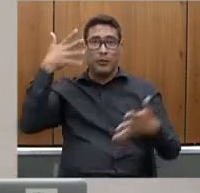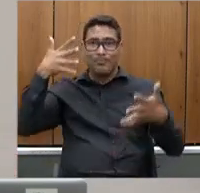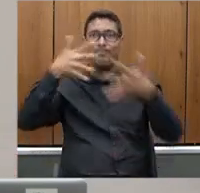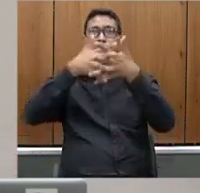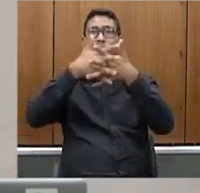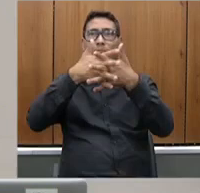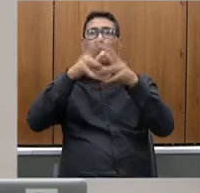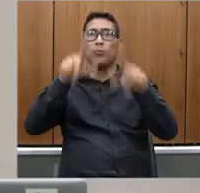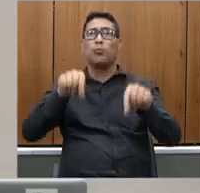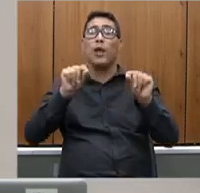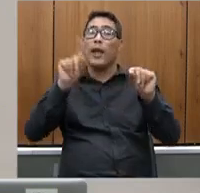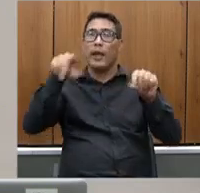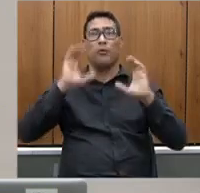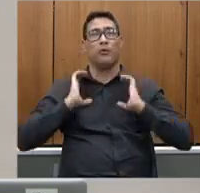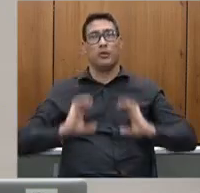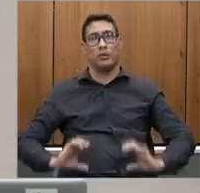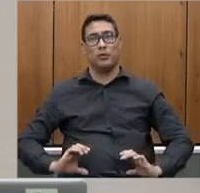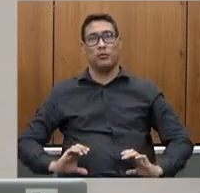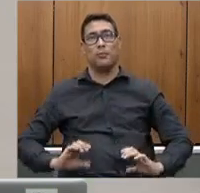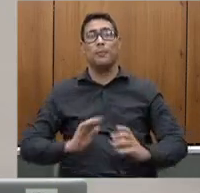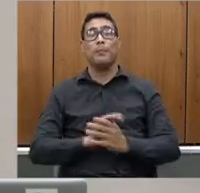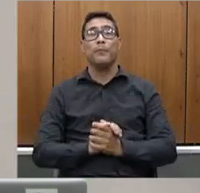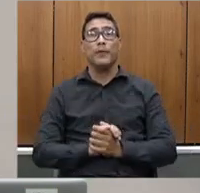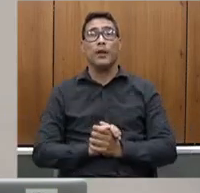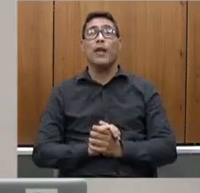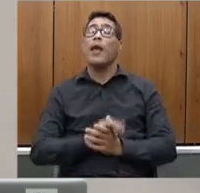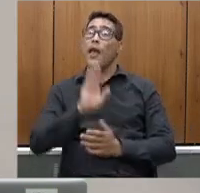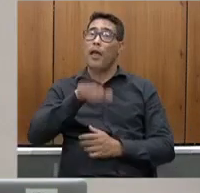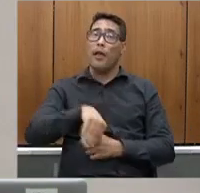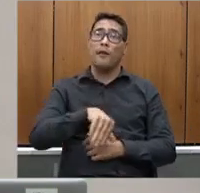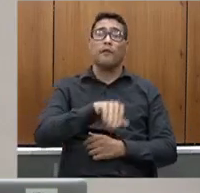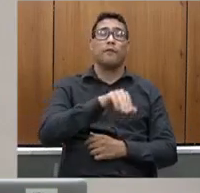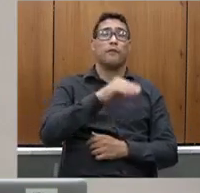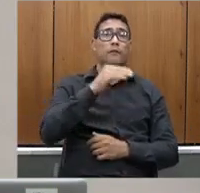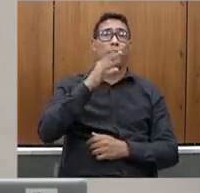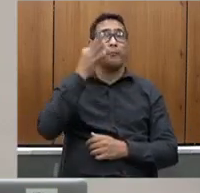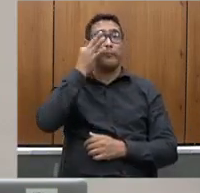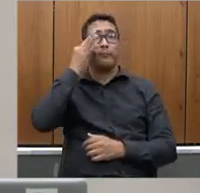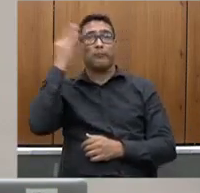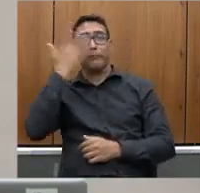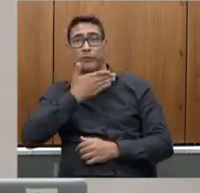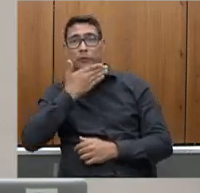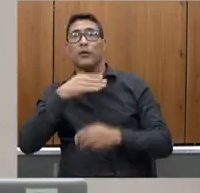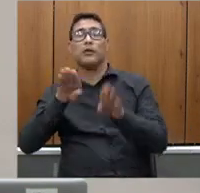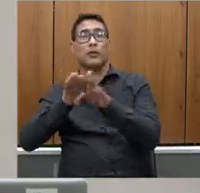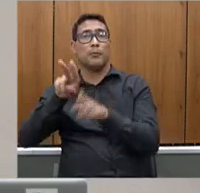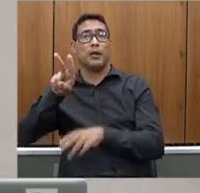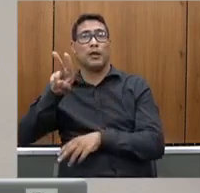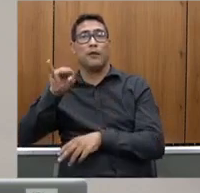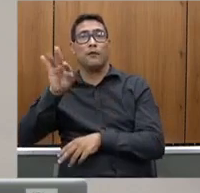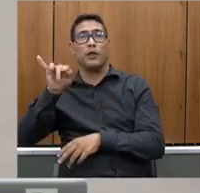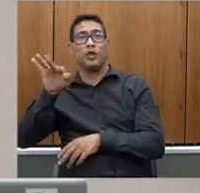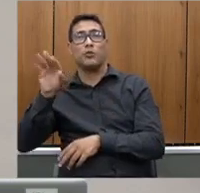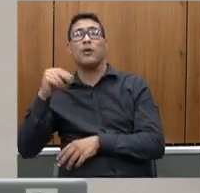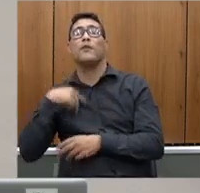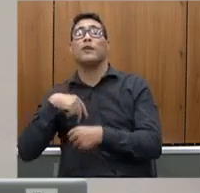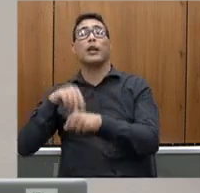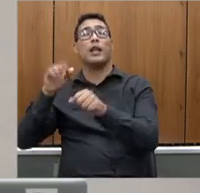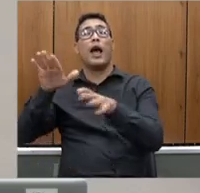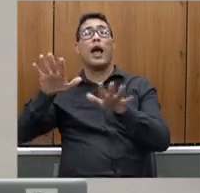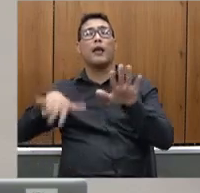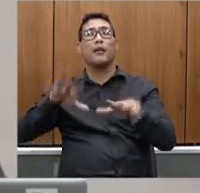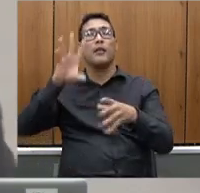que é o cidadão vítima e testemunha que fica ali dentro de uma viatura parado